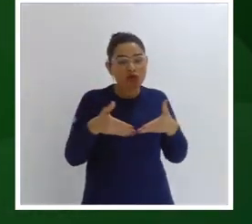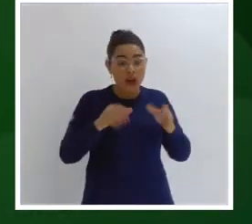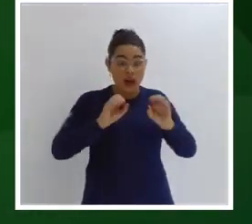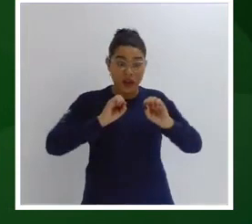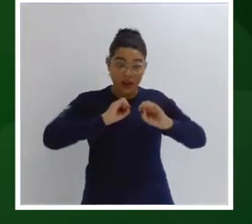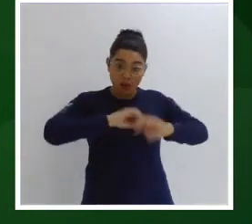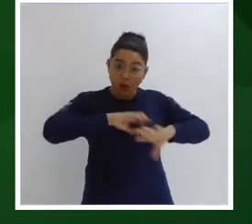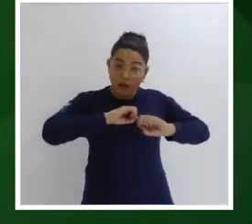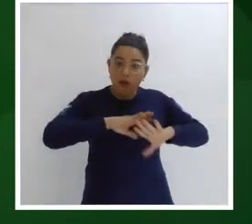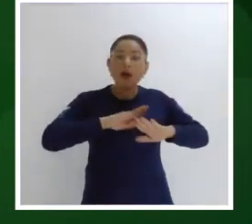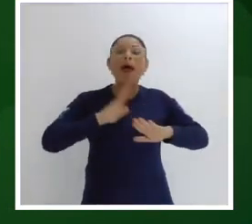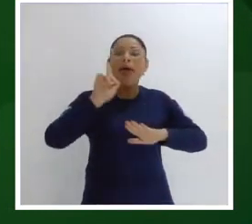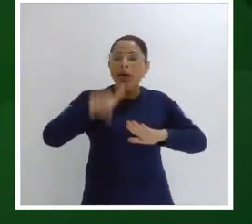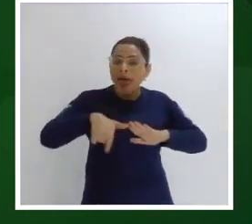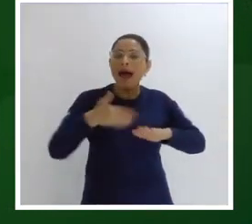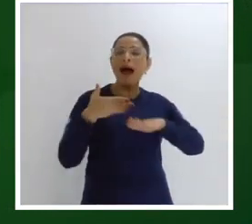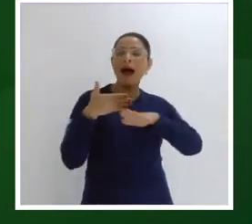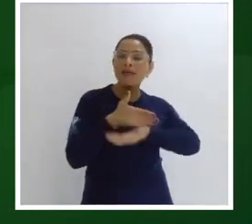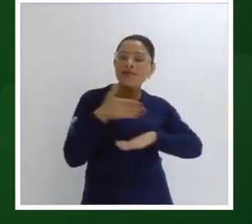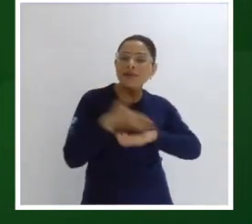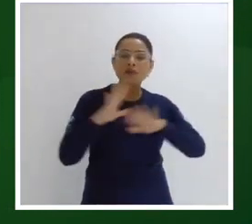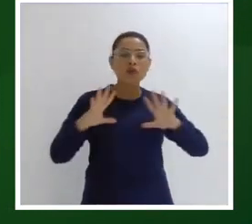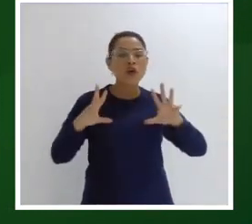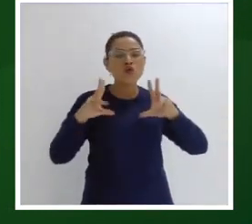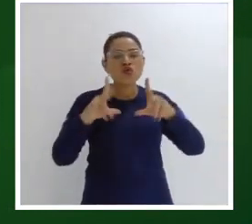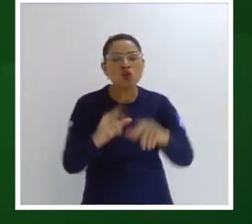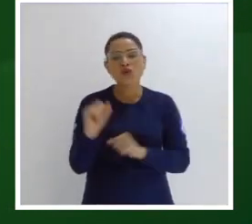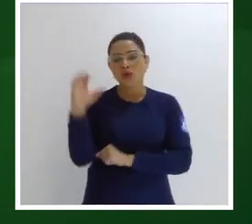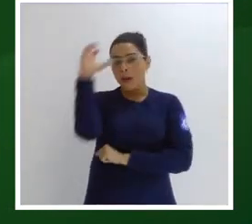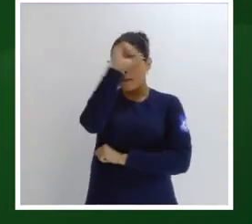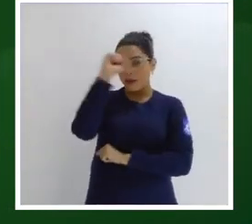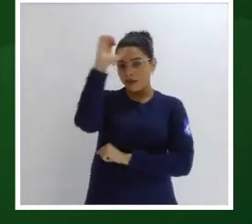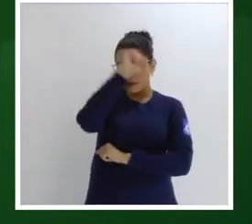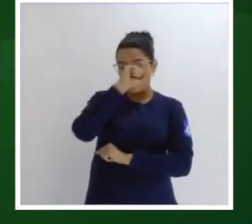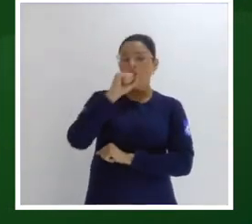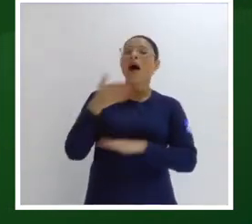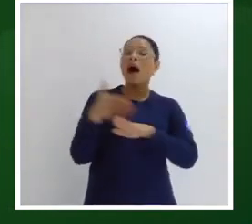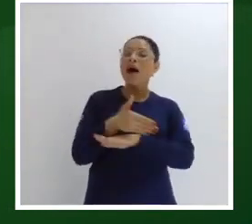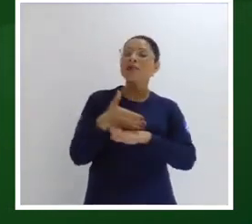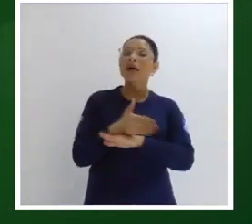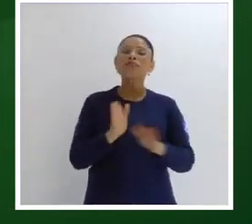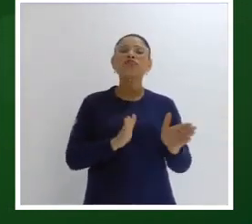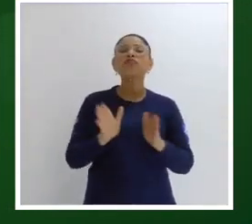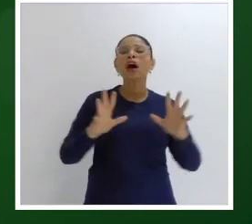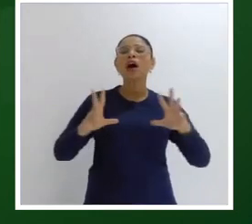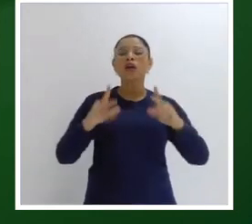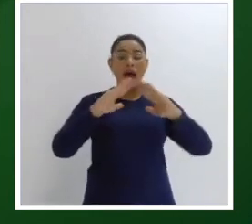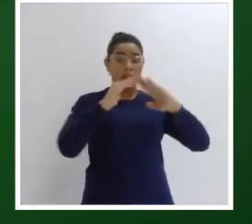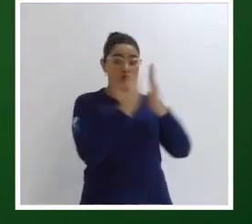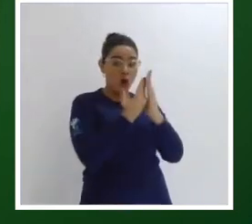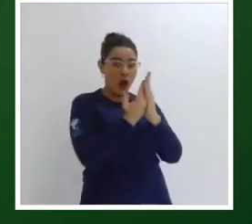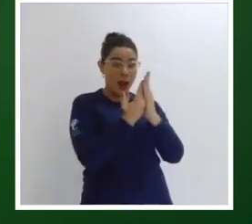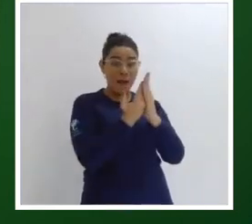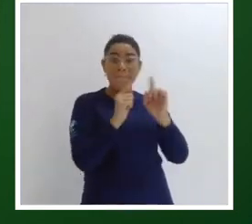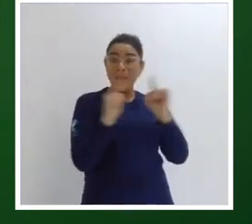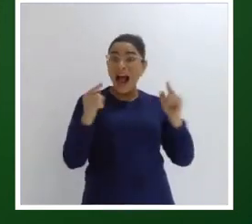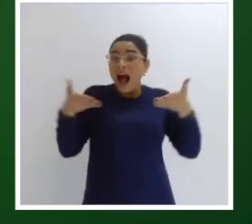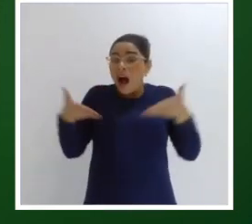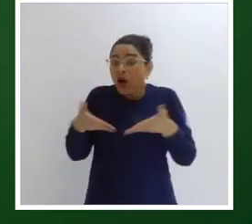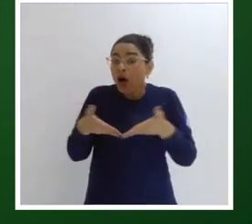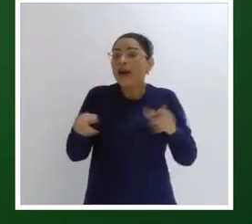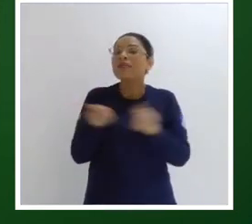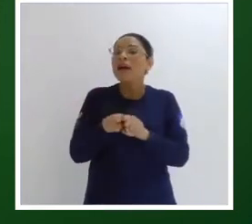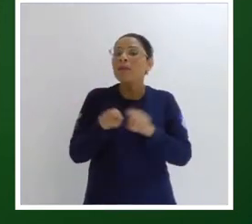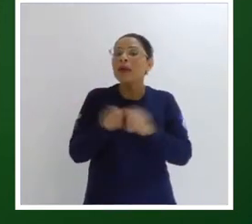acesso a todos ao aprendizado então a gente falava acesso a todos a escola e agora a gente tem olhar